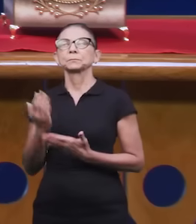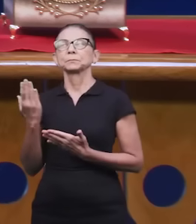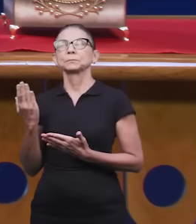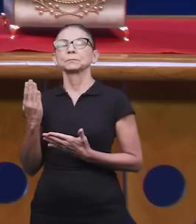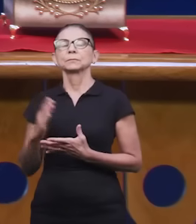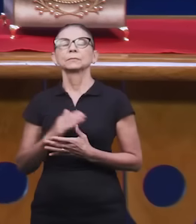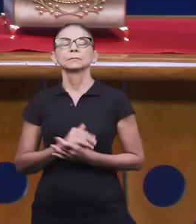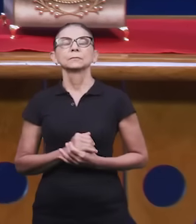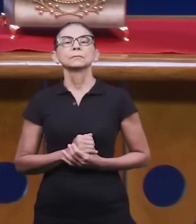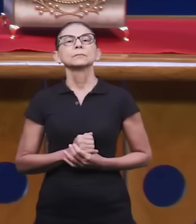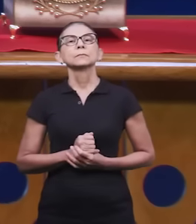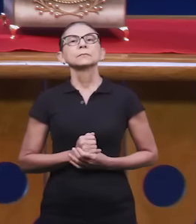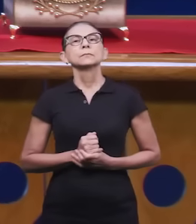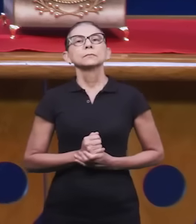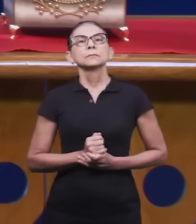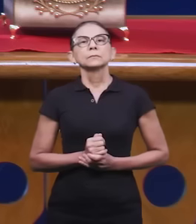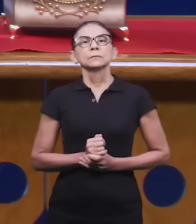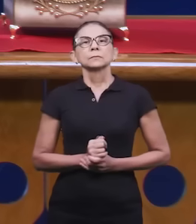Próxima tela.